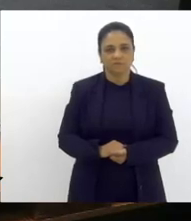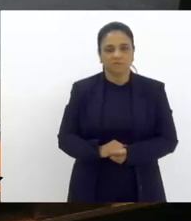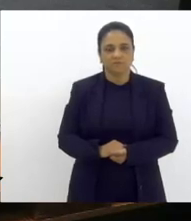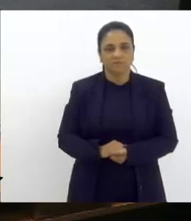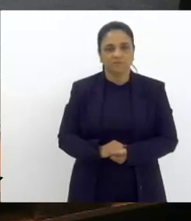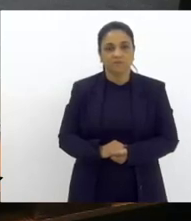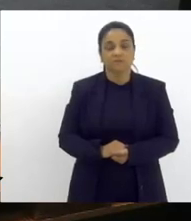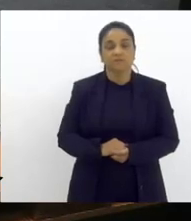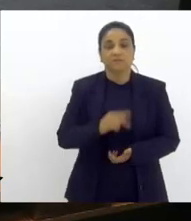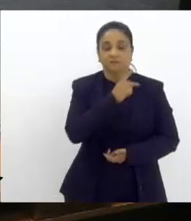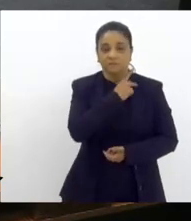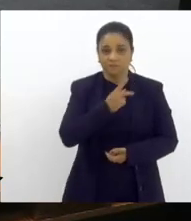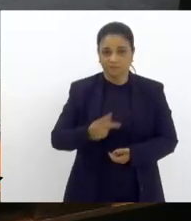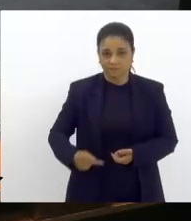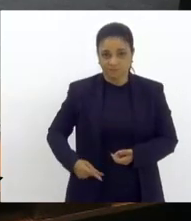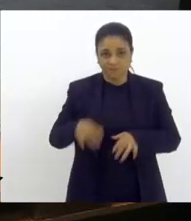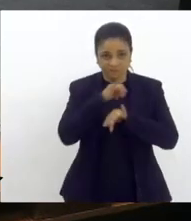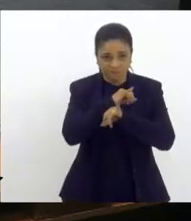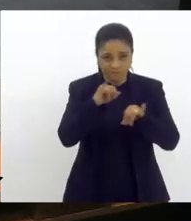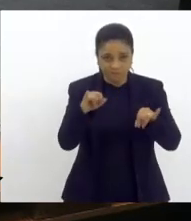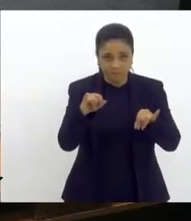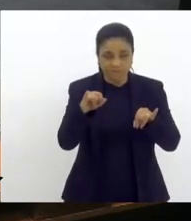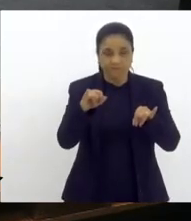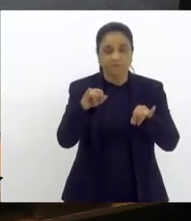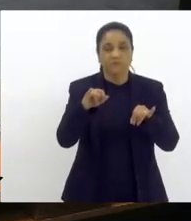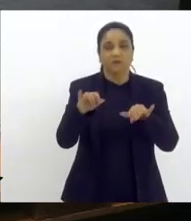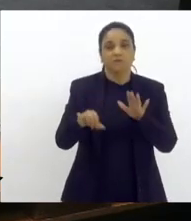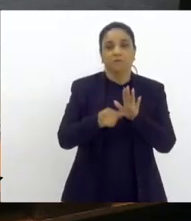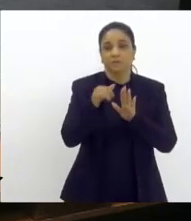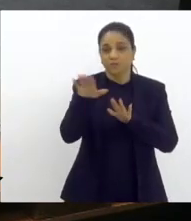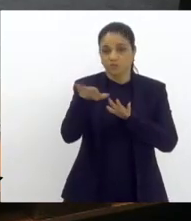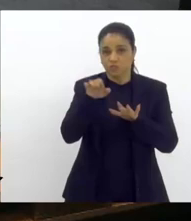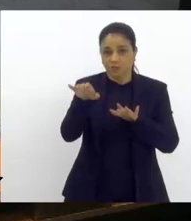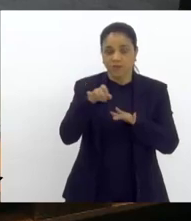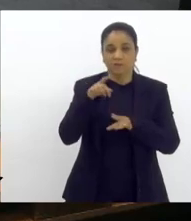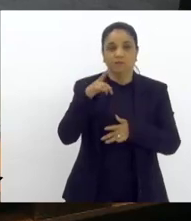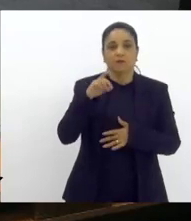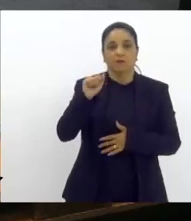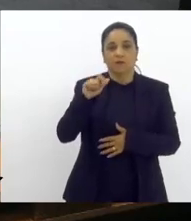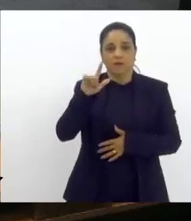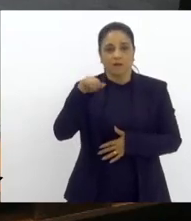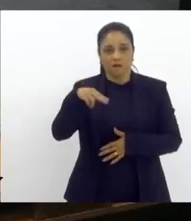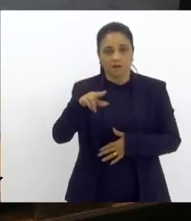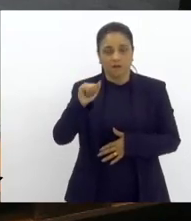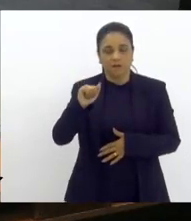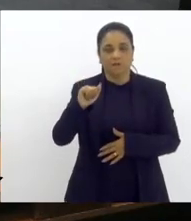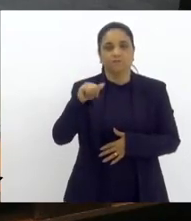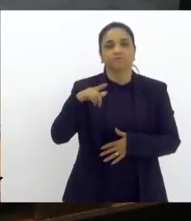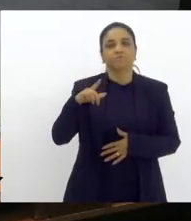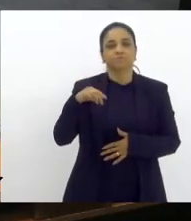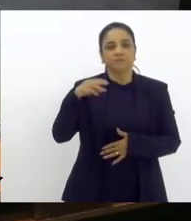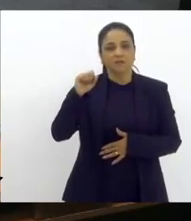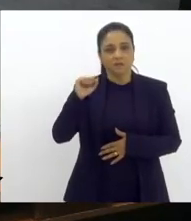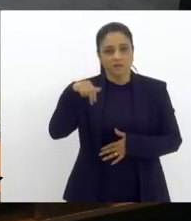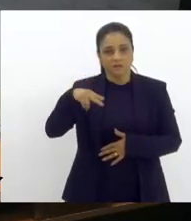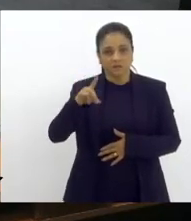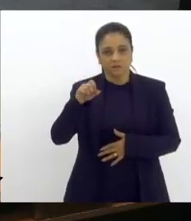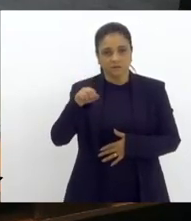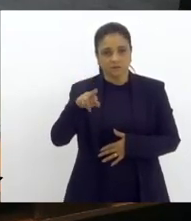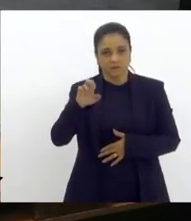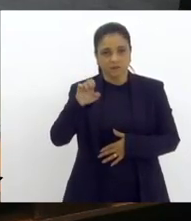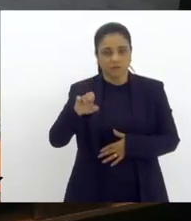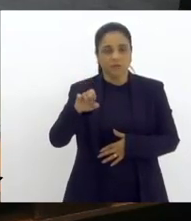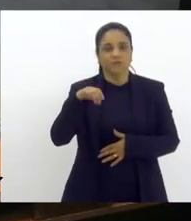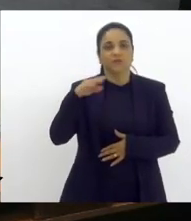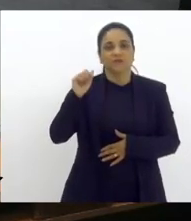a presidência será proferir a primeira chamada Deputado Alan Lopes Deputado Anderson Moraes Deputado Andrézinho